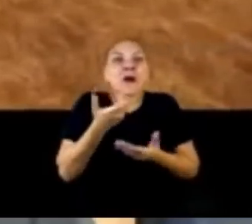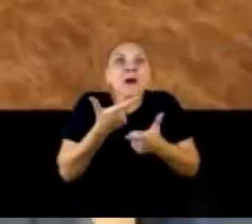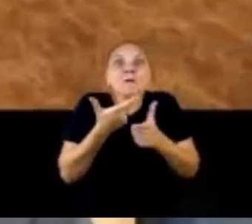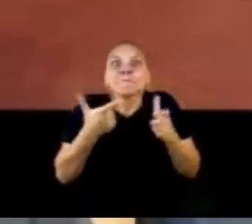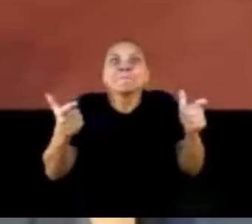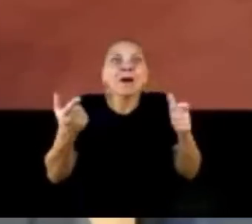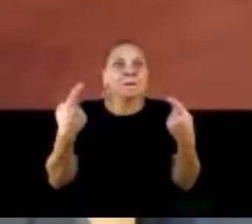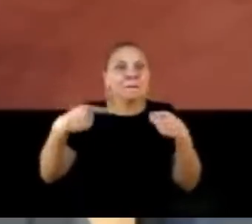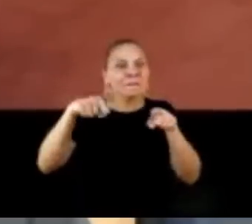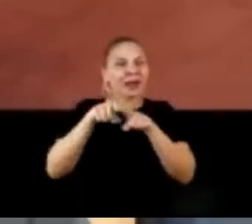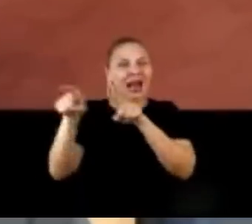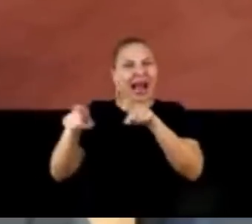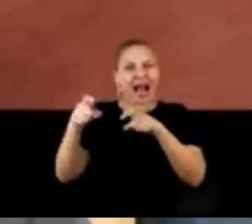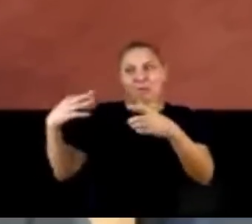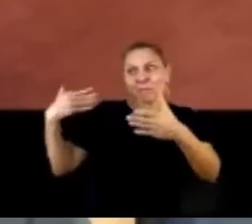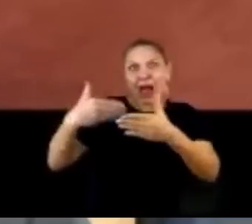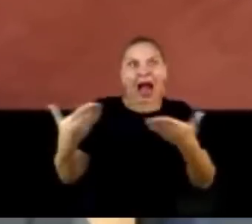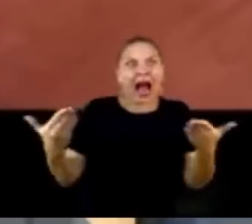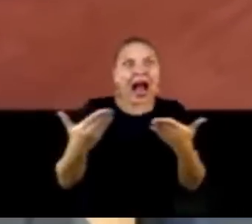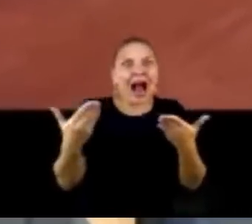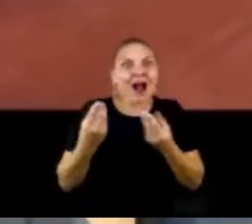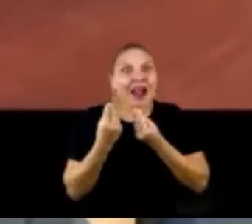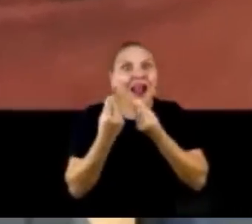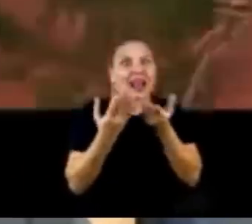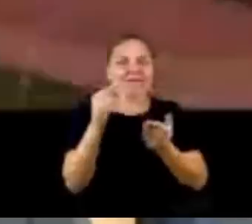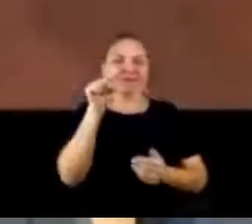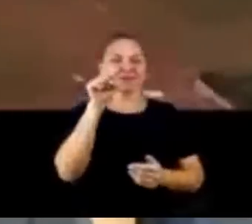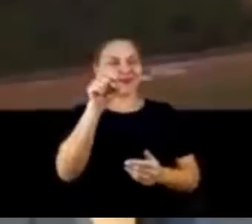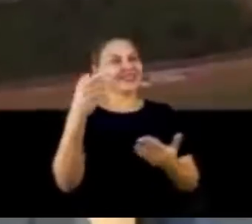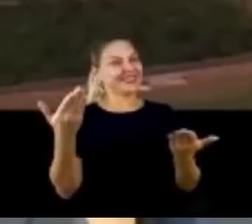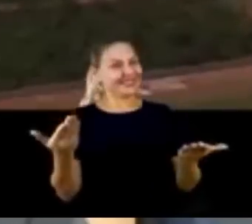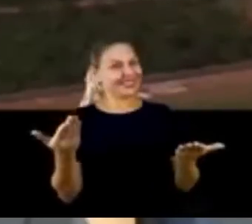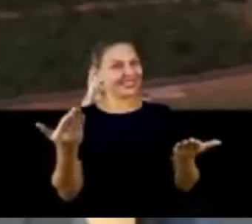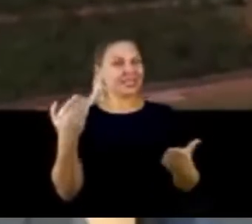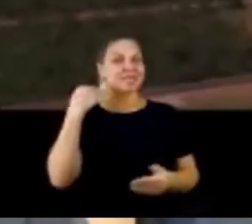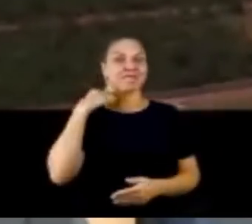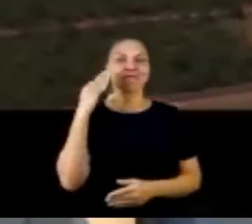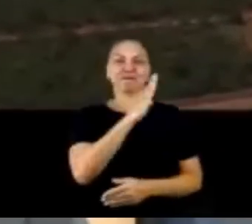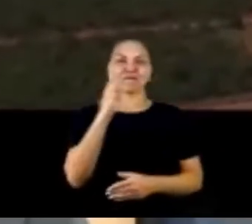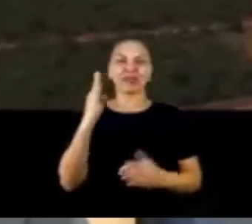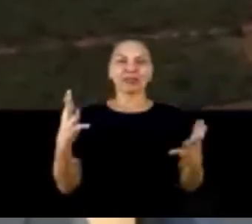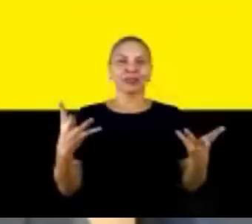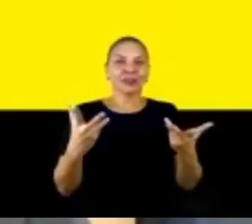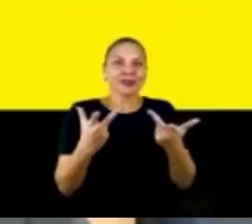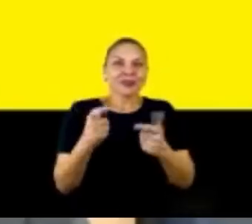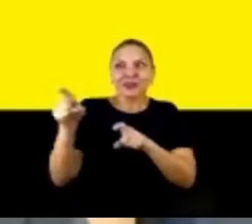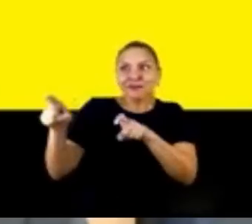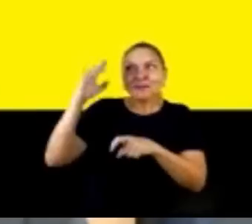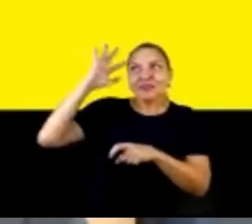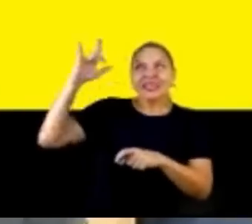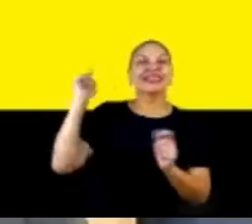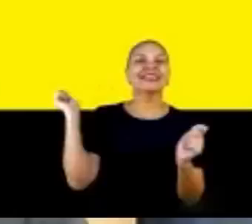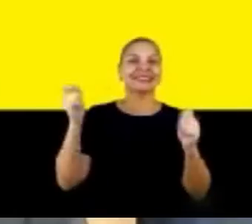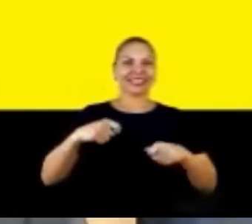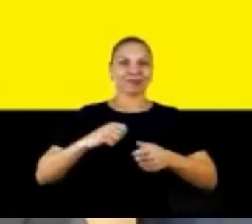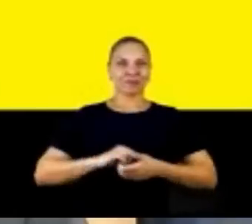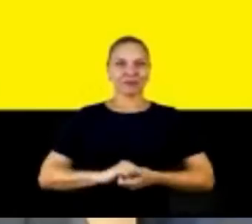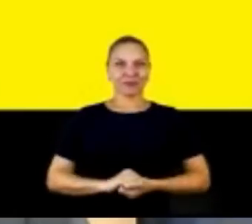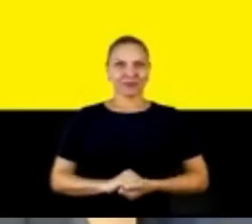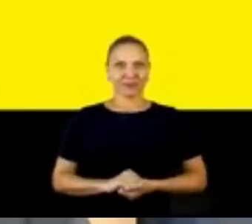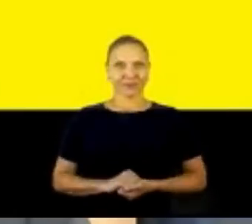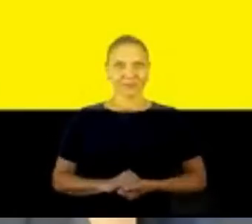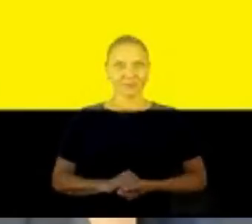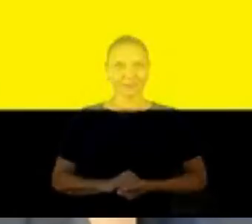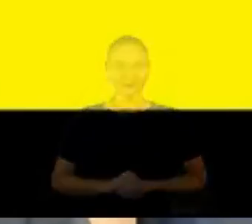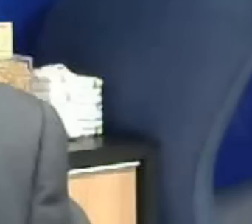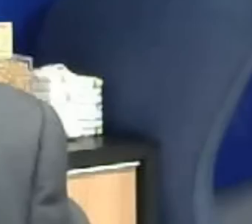que o maior parceiro do agro de todos os tempos está levando para você. Banco do Brasil, para tudo que o agro imaginar.